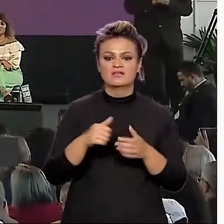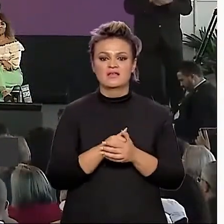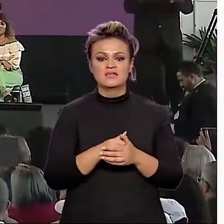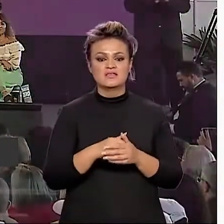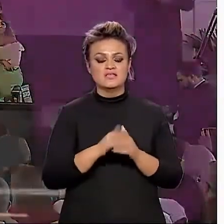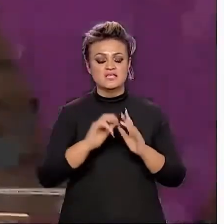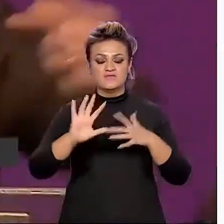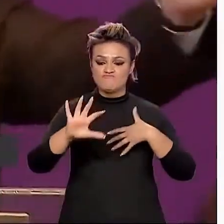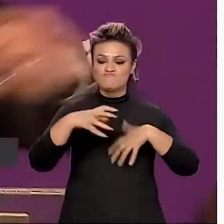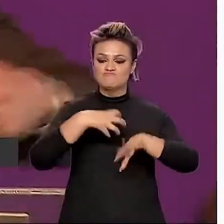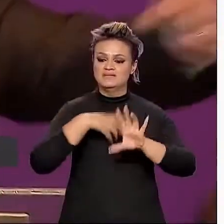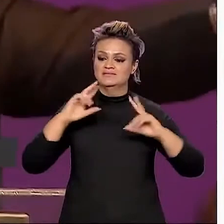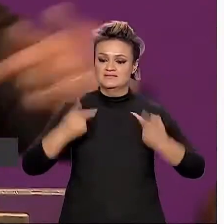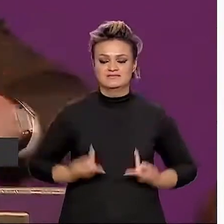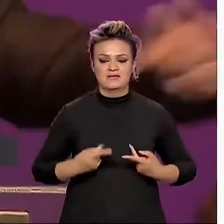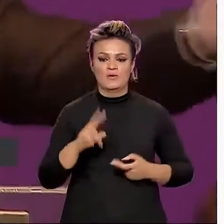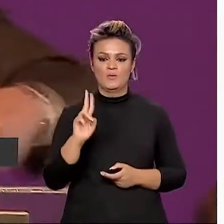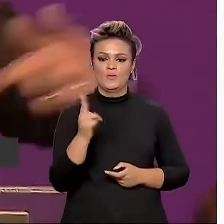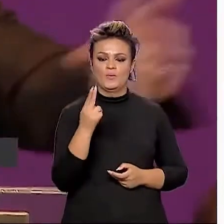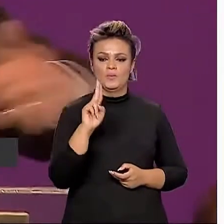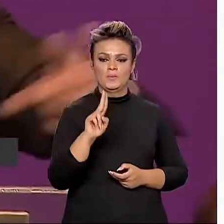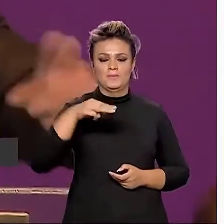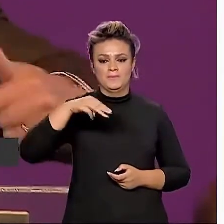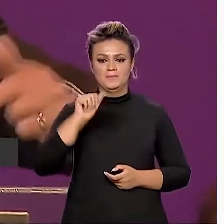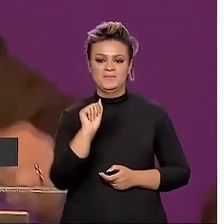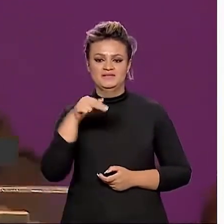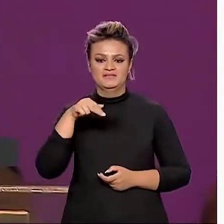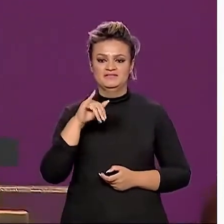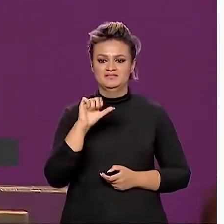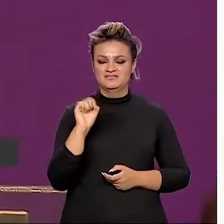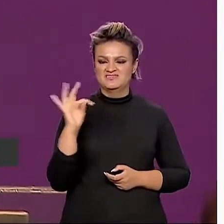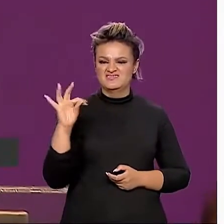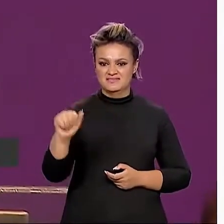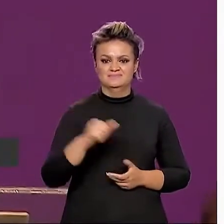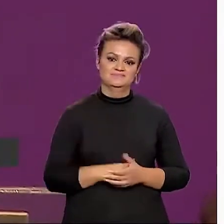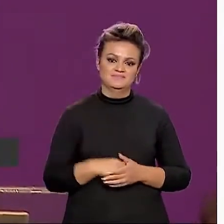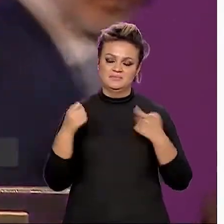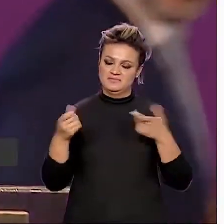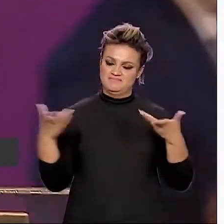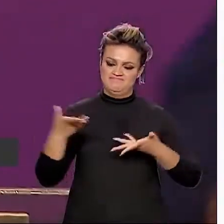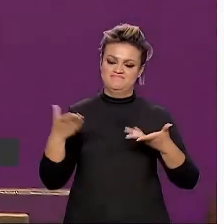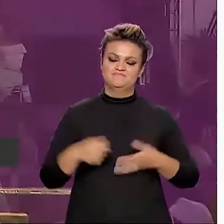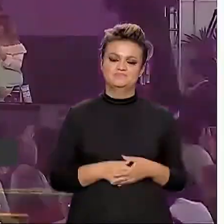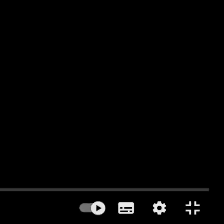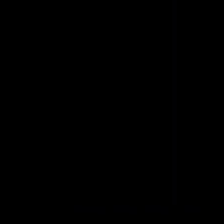mais humanista, que é o que nós estamos precisando nesse momento, nesse país.